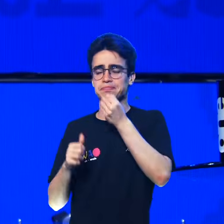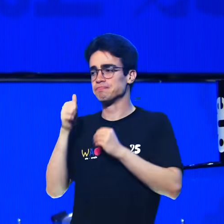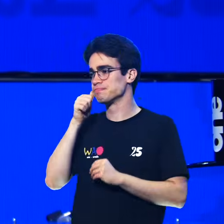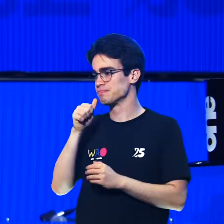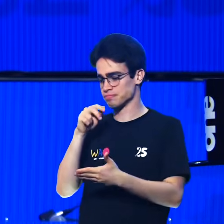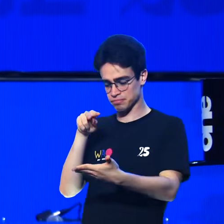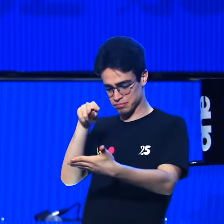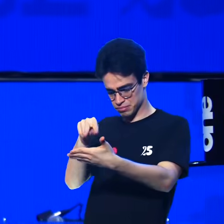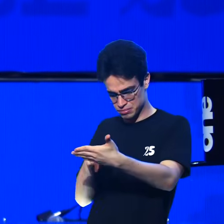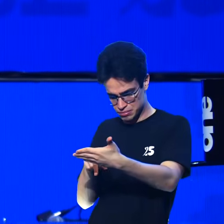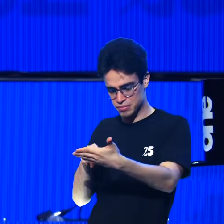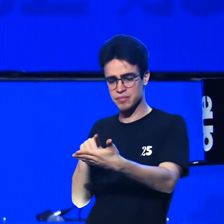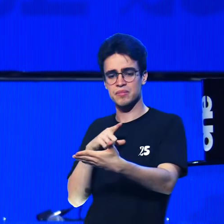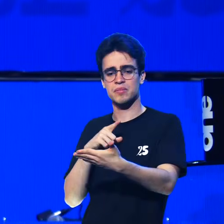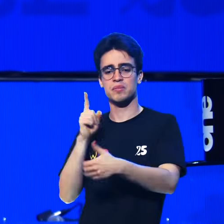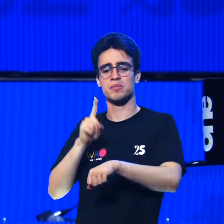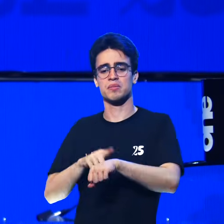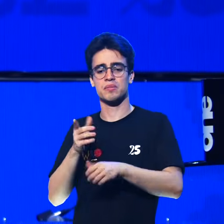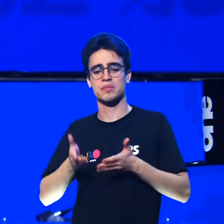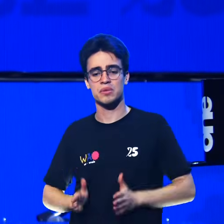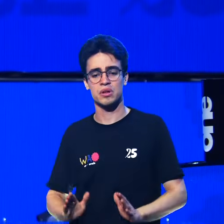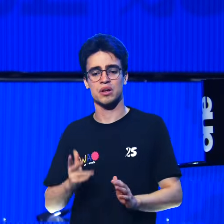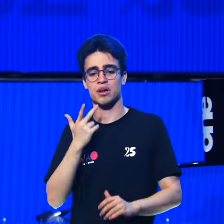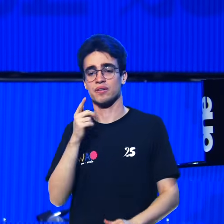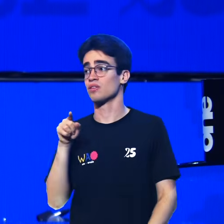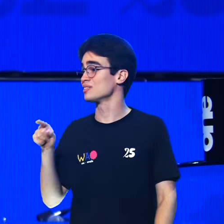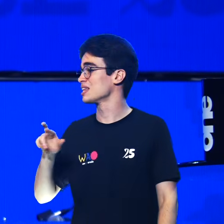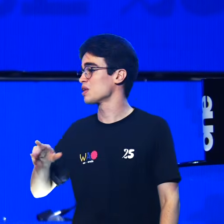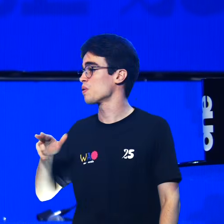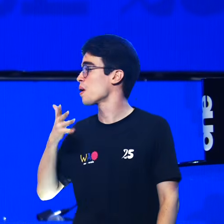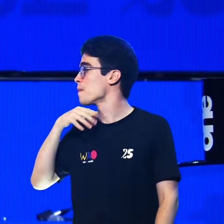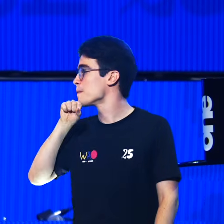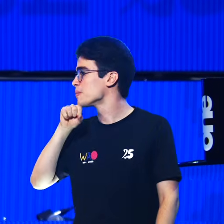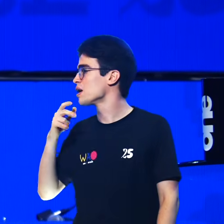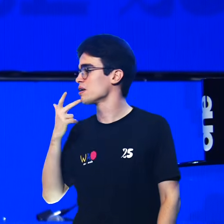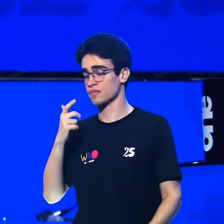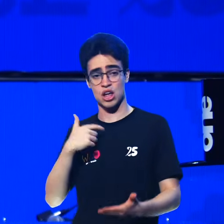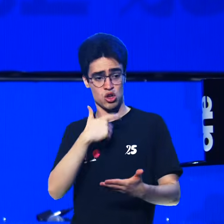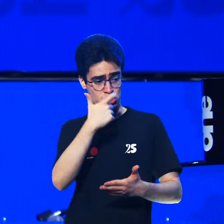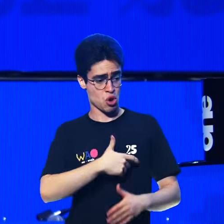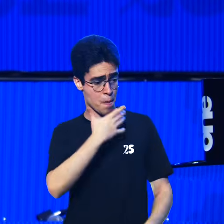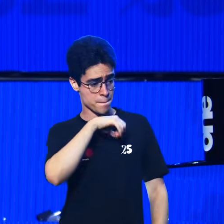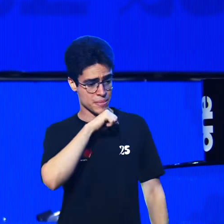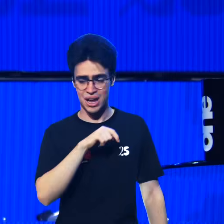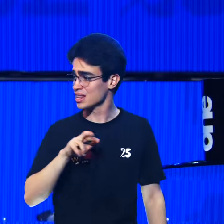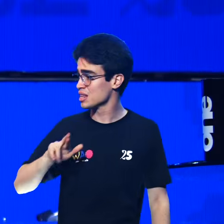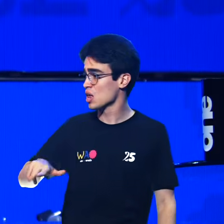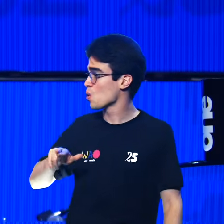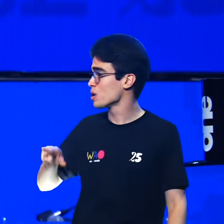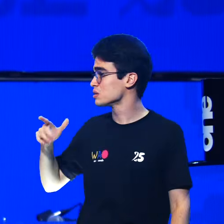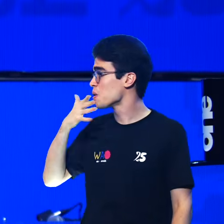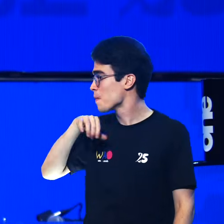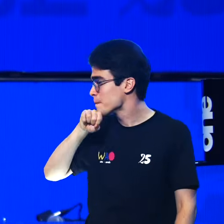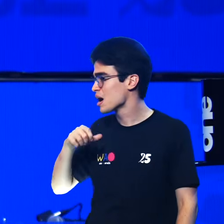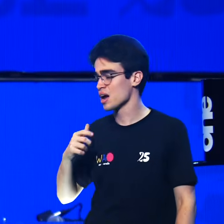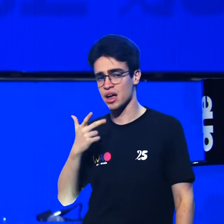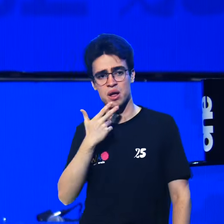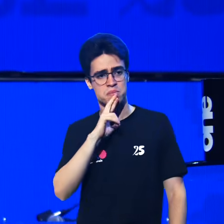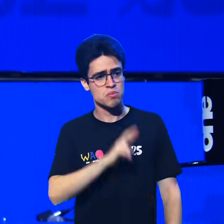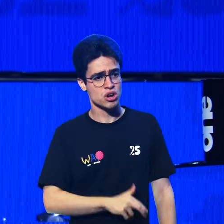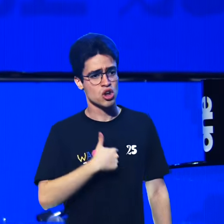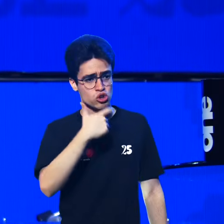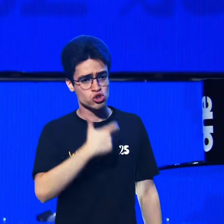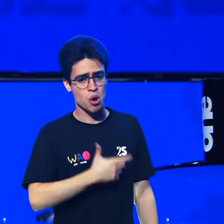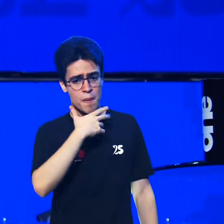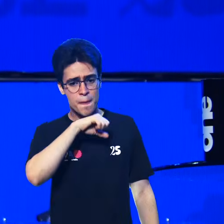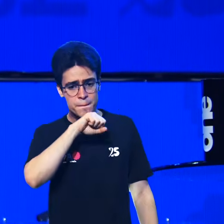certidão de nascimento e diz assim, ei, você não é o pai, você não pode assinar. Ele diz, eu sou o pai. Não, você não é o pai. E ele diz, eu sou o pai.